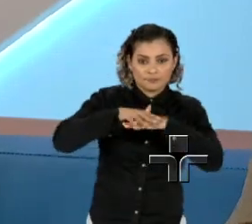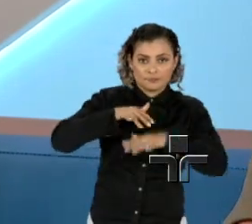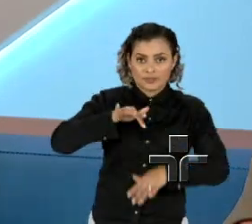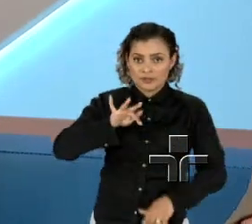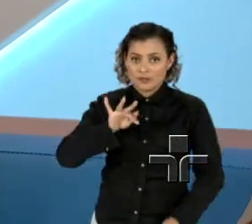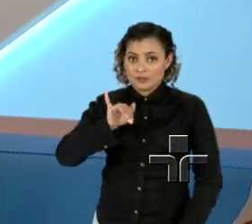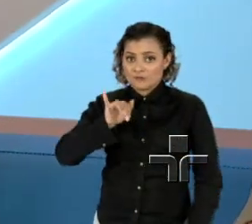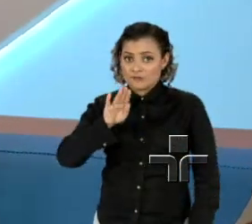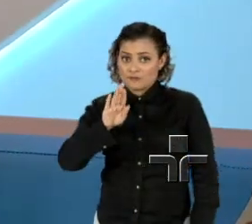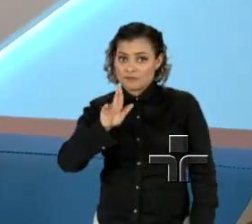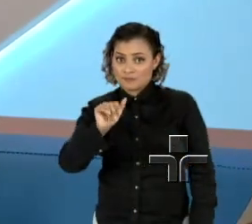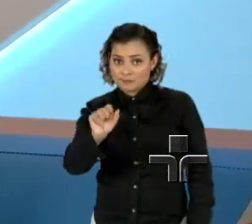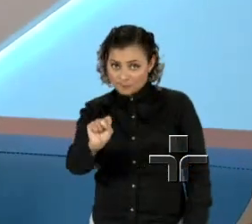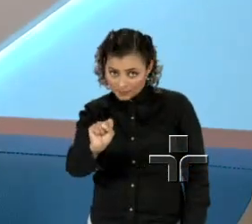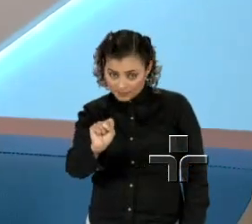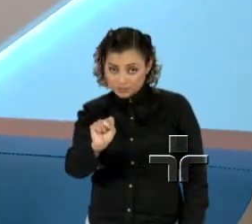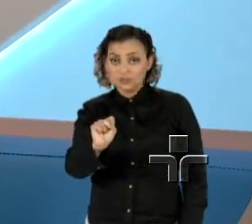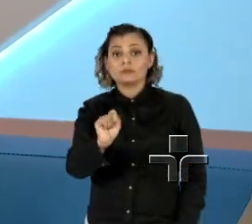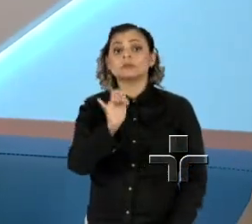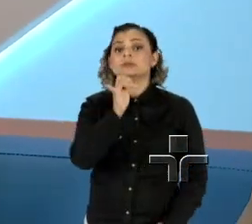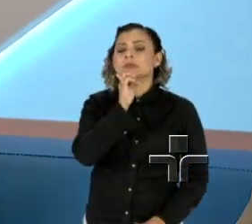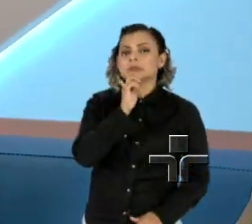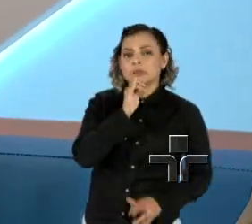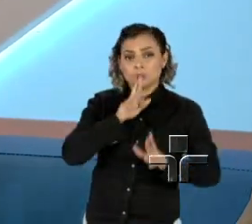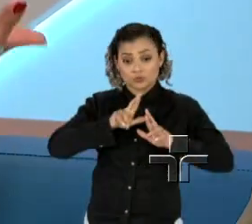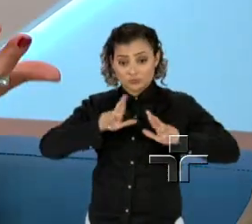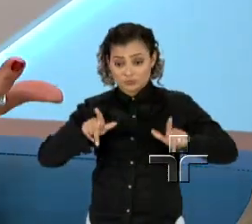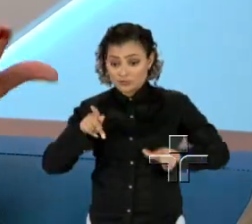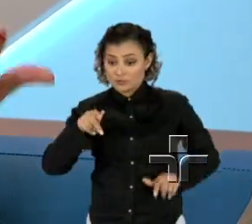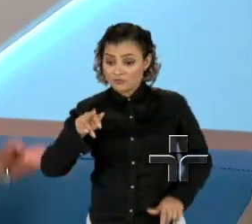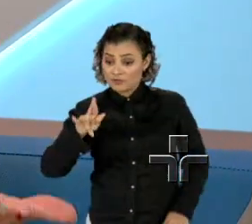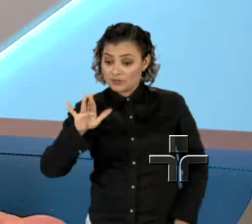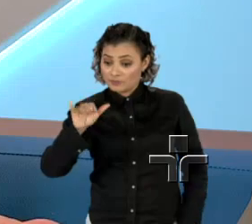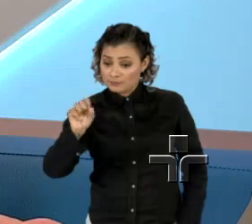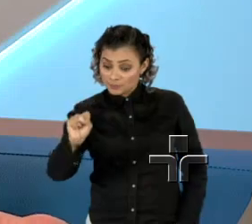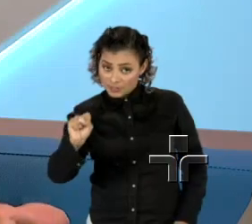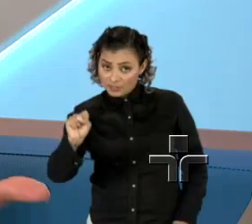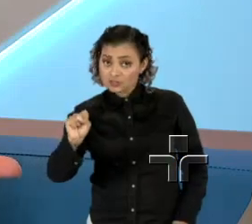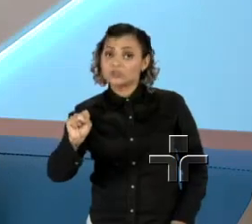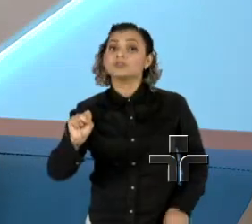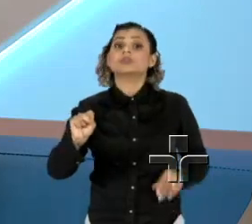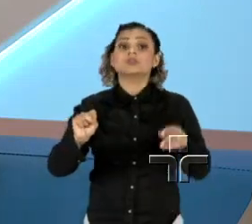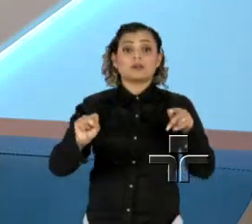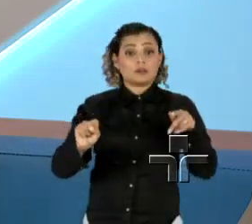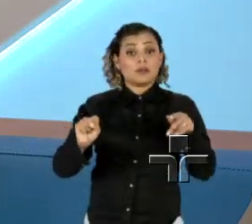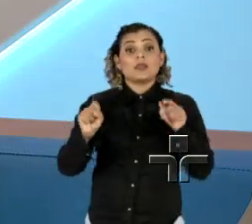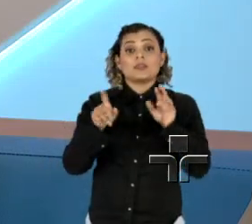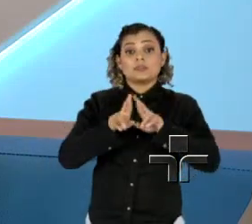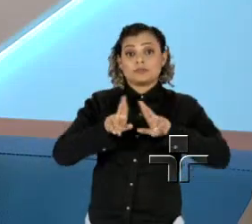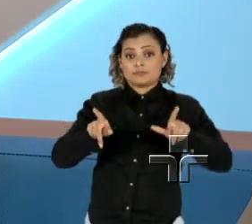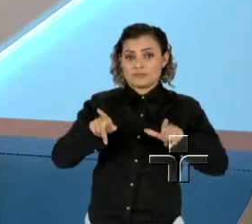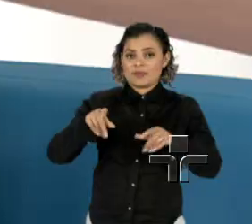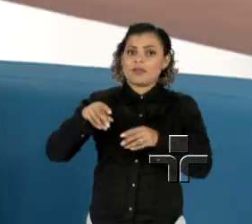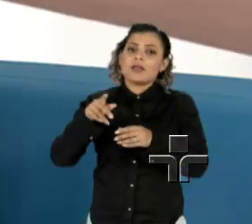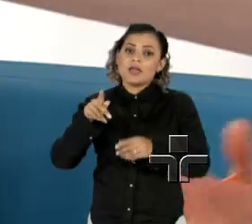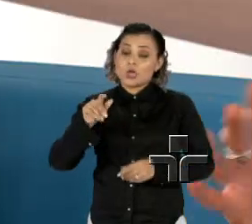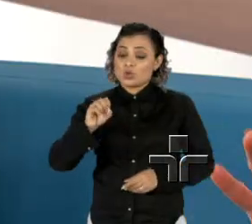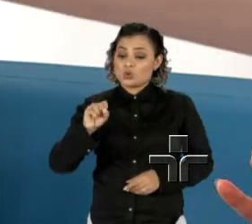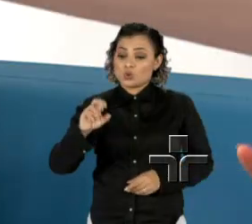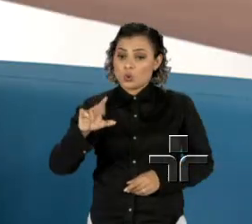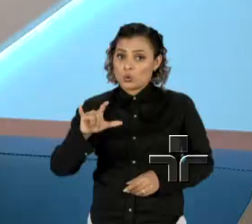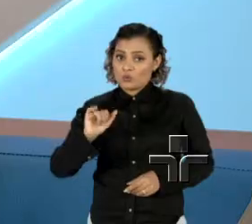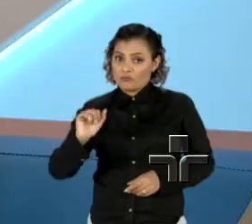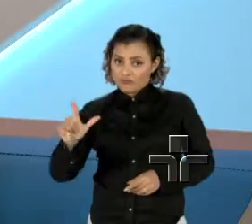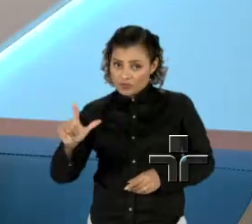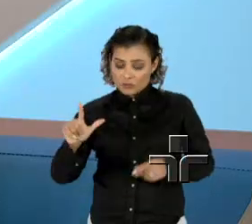gente pode fazer uma diferenciação entre fibras solúveis e fibras insolúveis. As